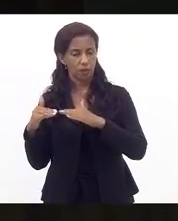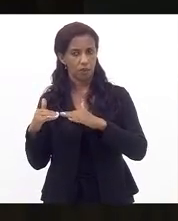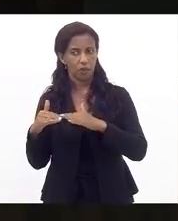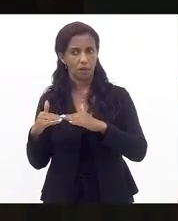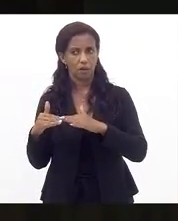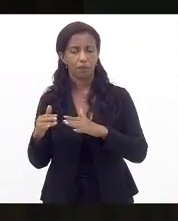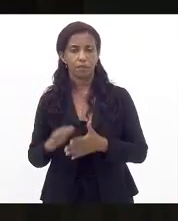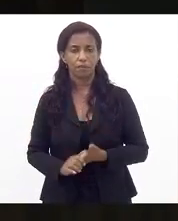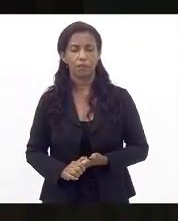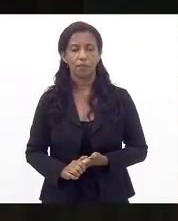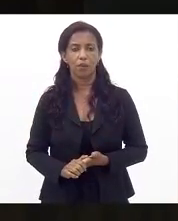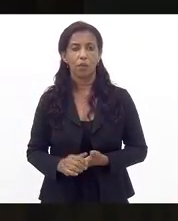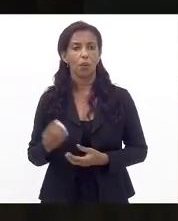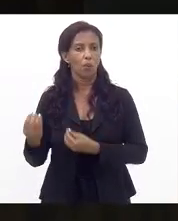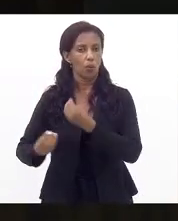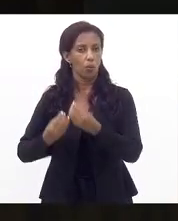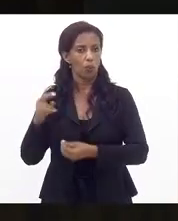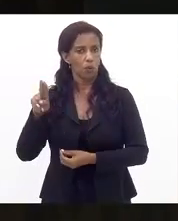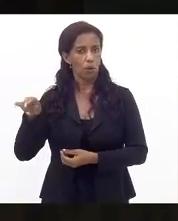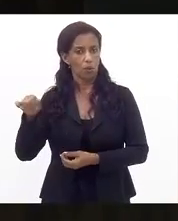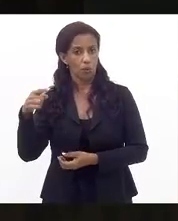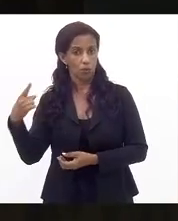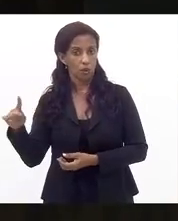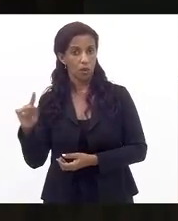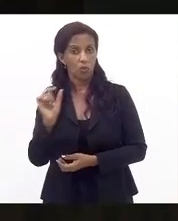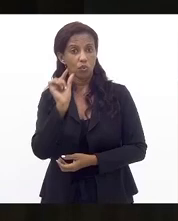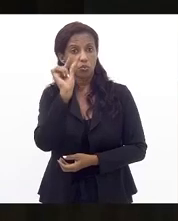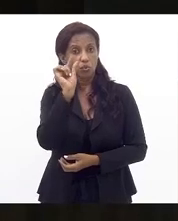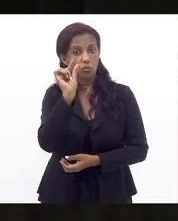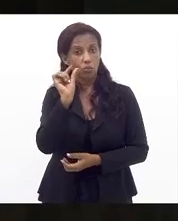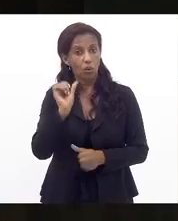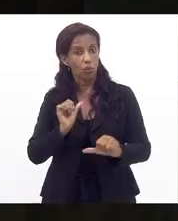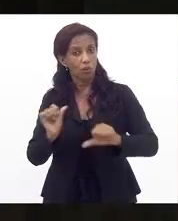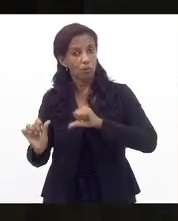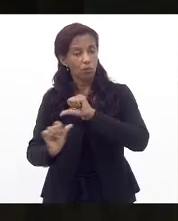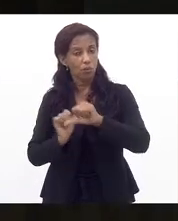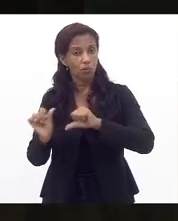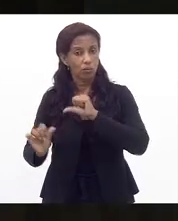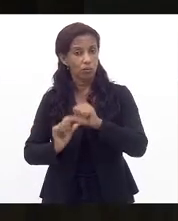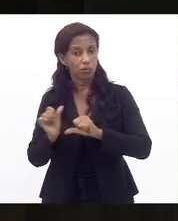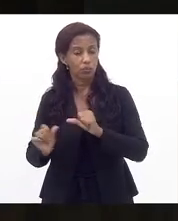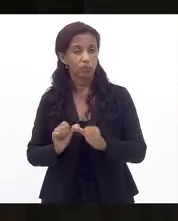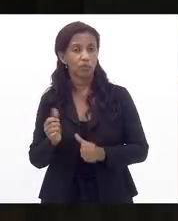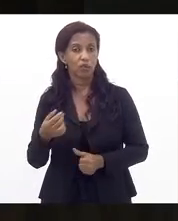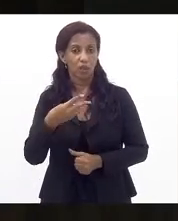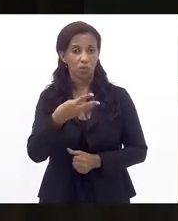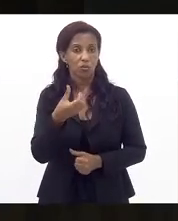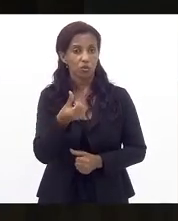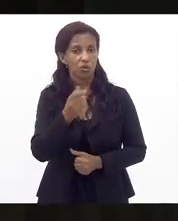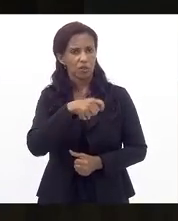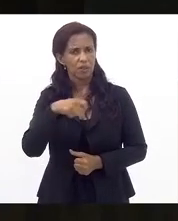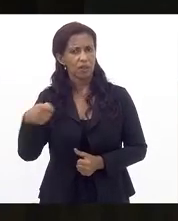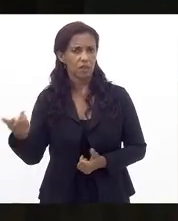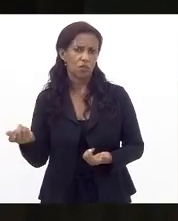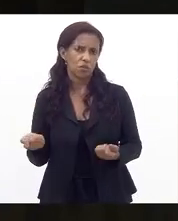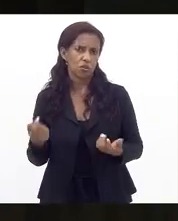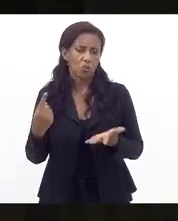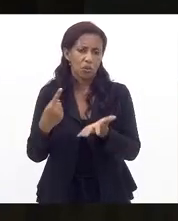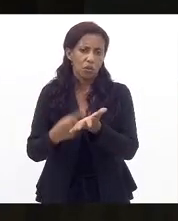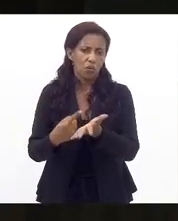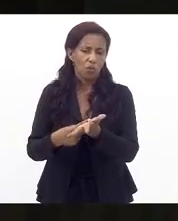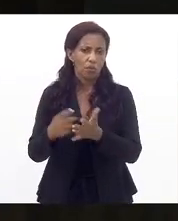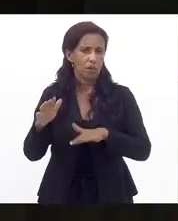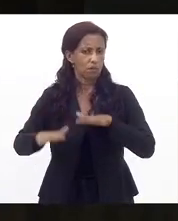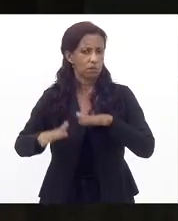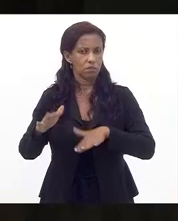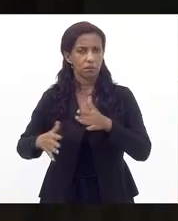regime assim como servidores da União mas faz só um regulamento de transição que justamente os trinta e seis meses que pode ser acordado de